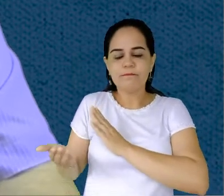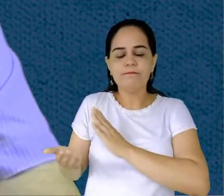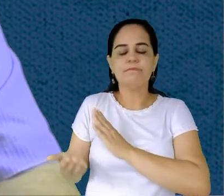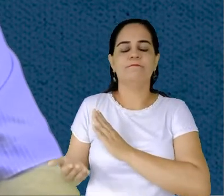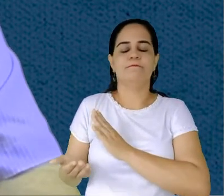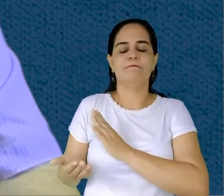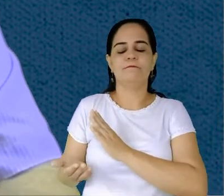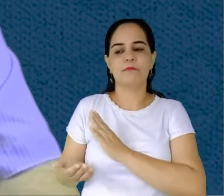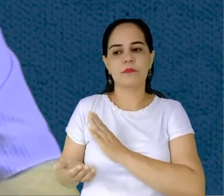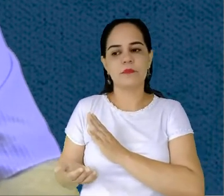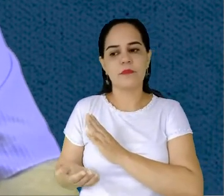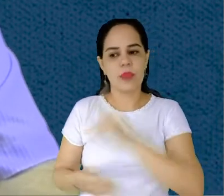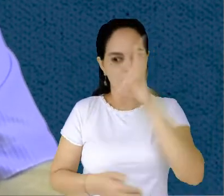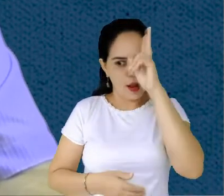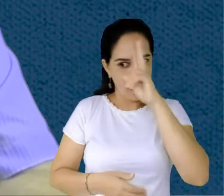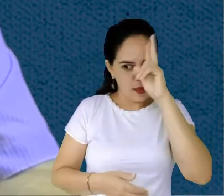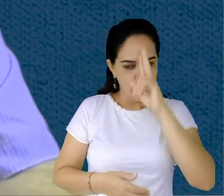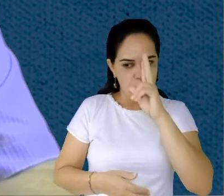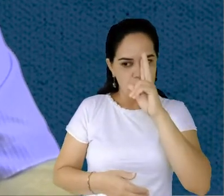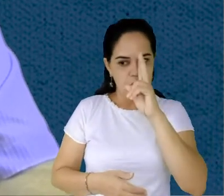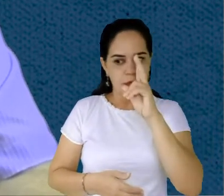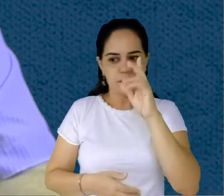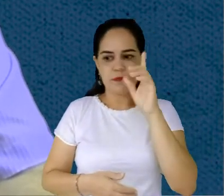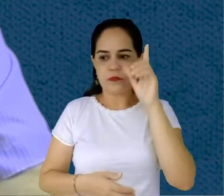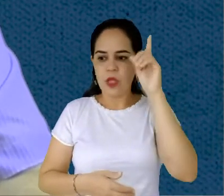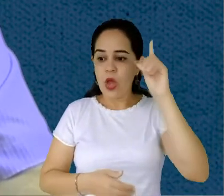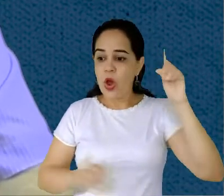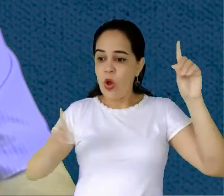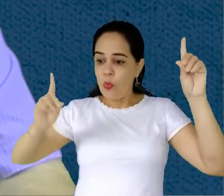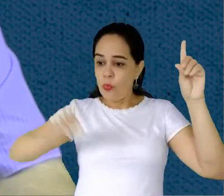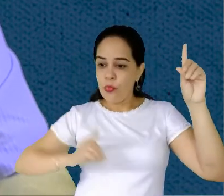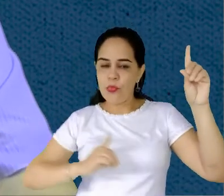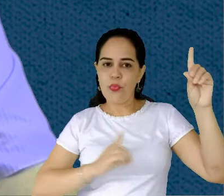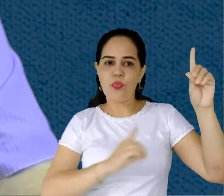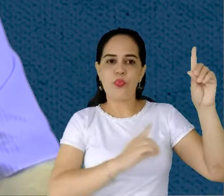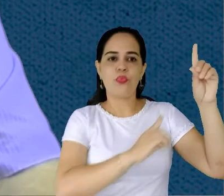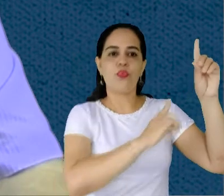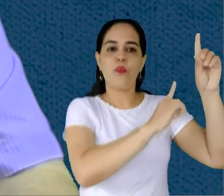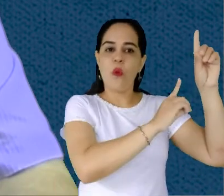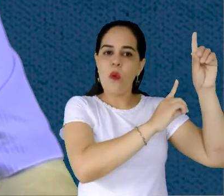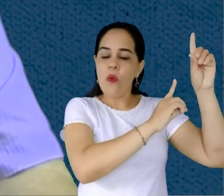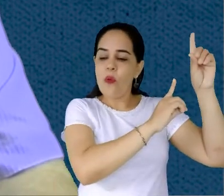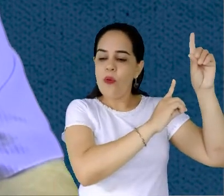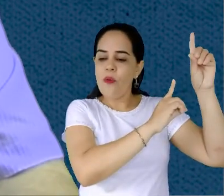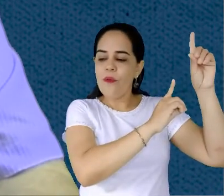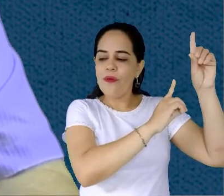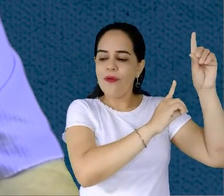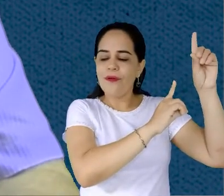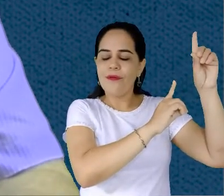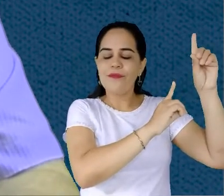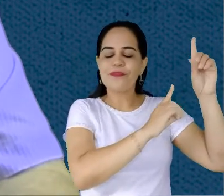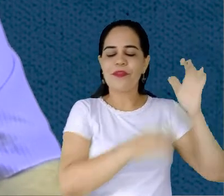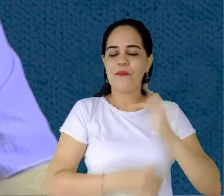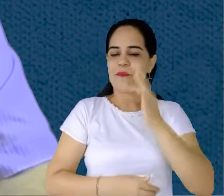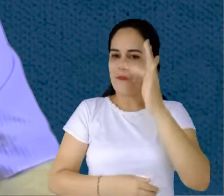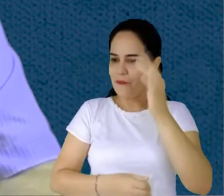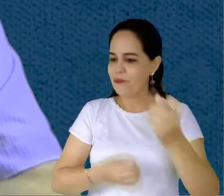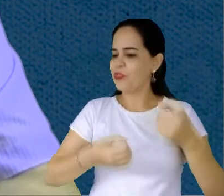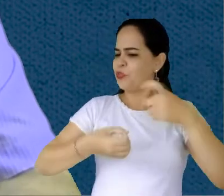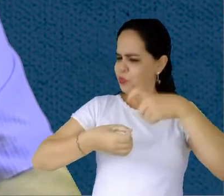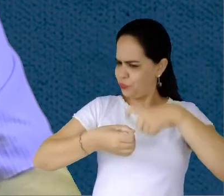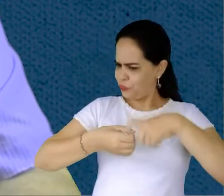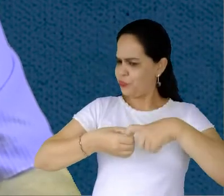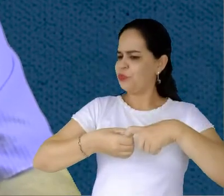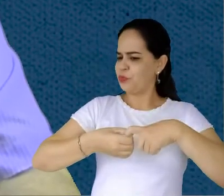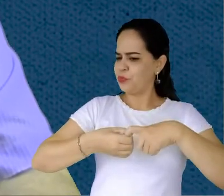Ouvistes que eu vos disse: Vou, mas voltarei a vós. Se me amasseis,